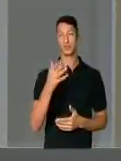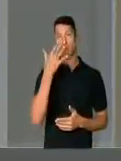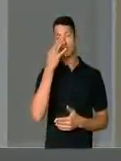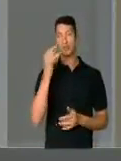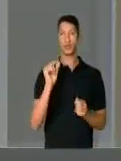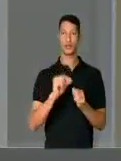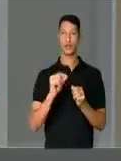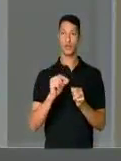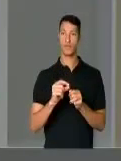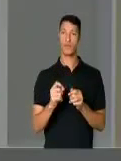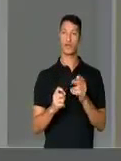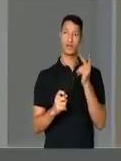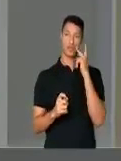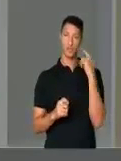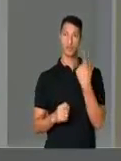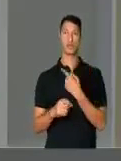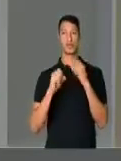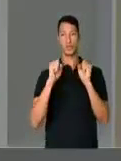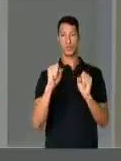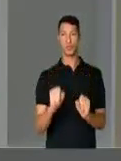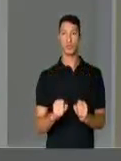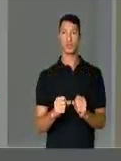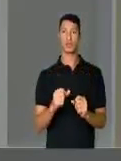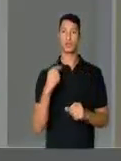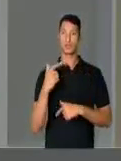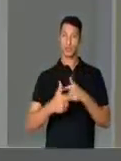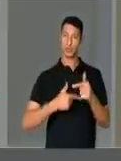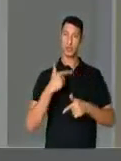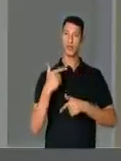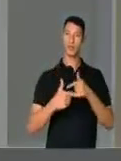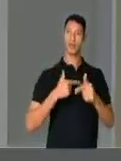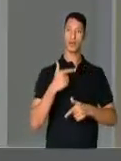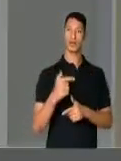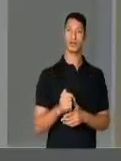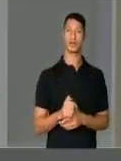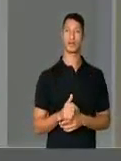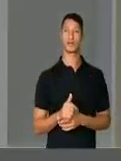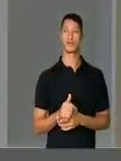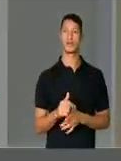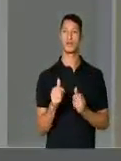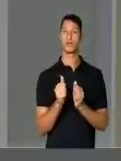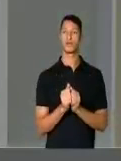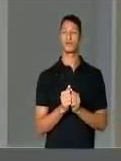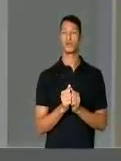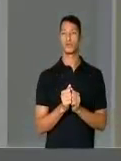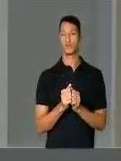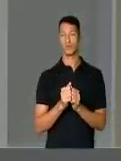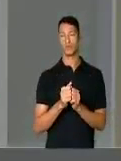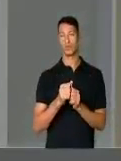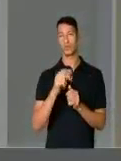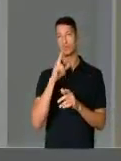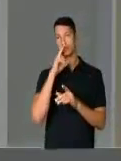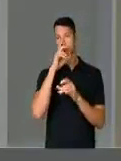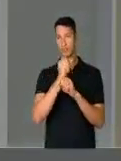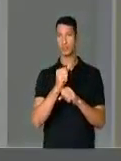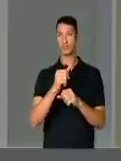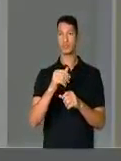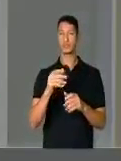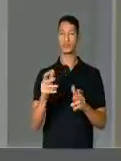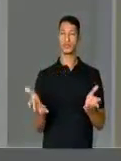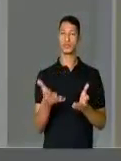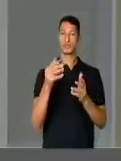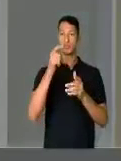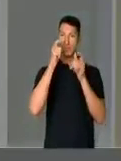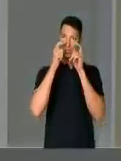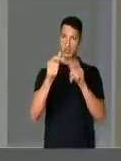um alerta que eu faço para que nós possamos trabalhar com a cabeça fria, em